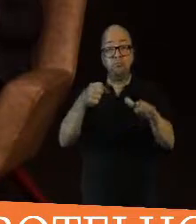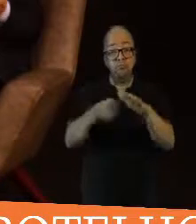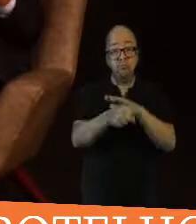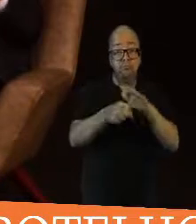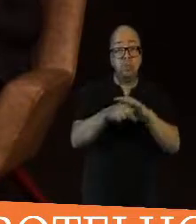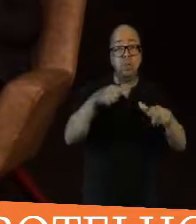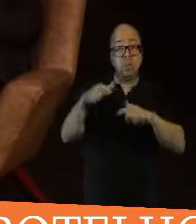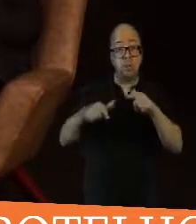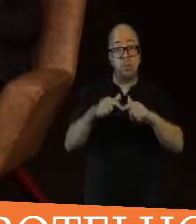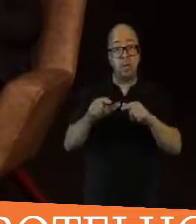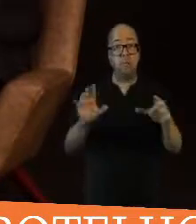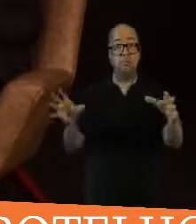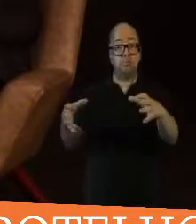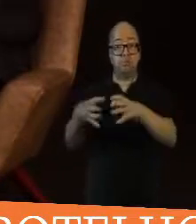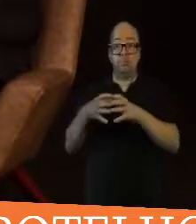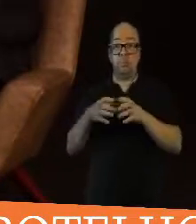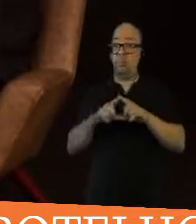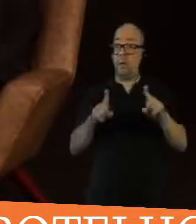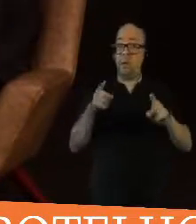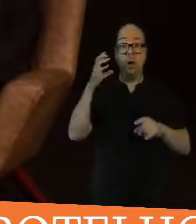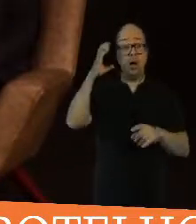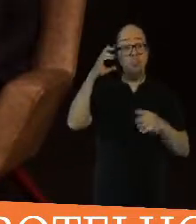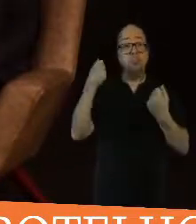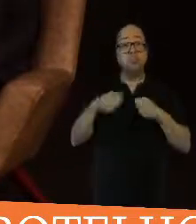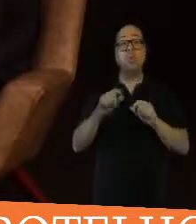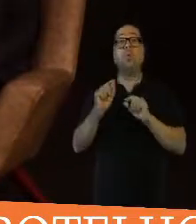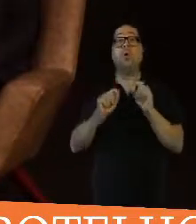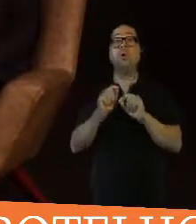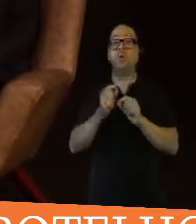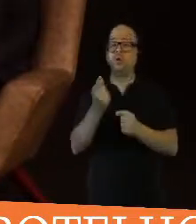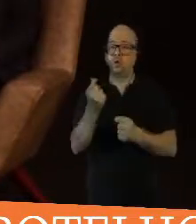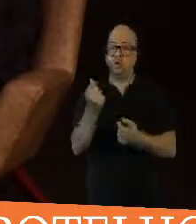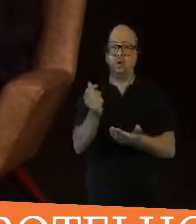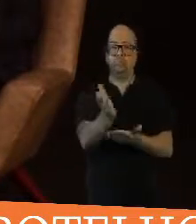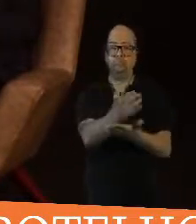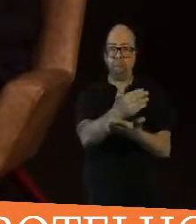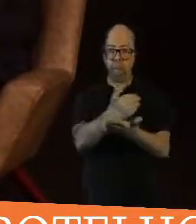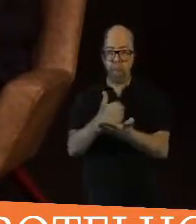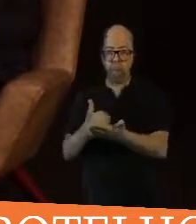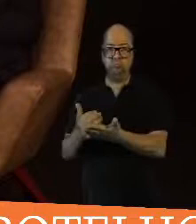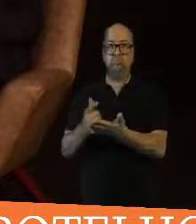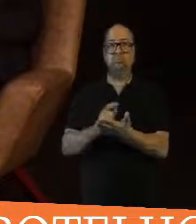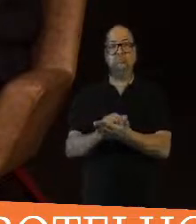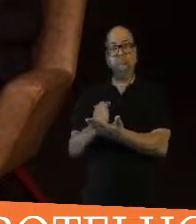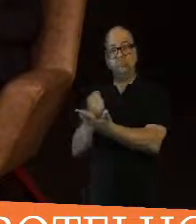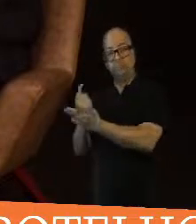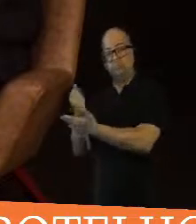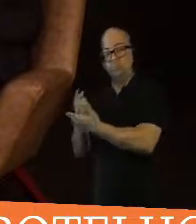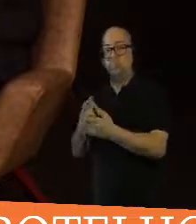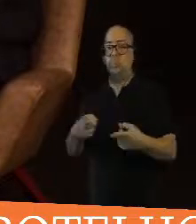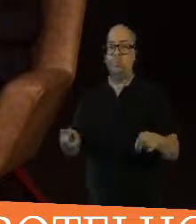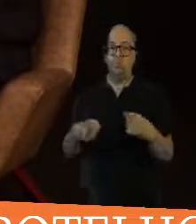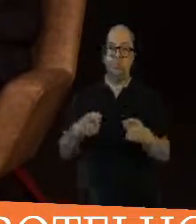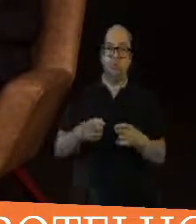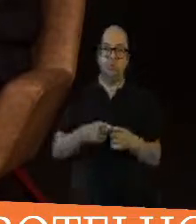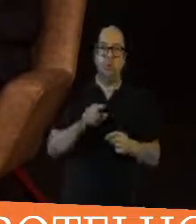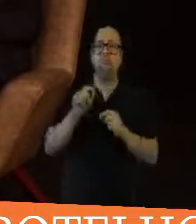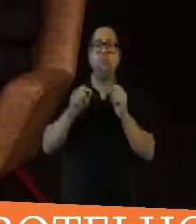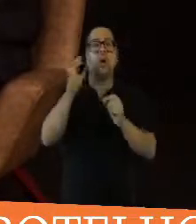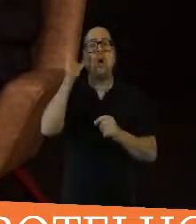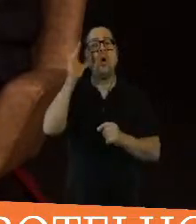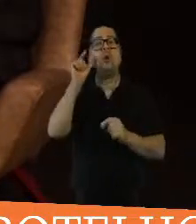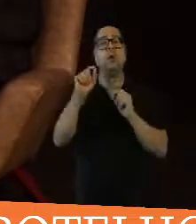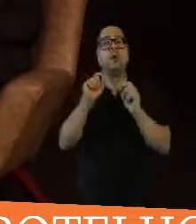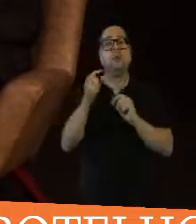da capacidade delas de arrecadar dinheiro, né? E é curioso porque as rádios